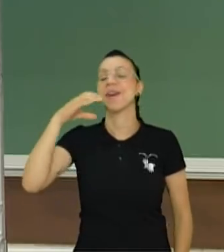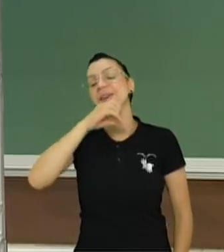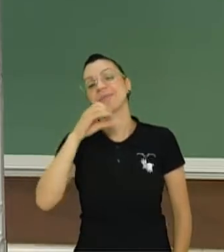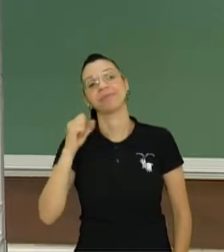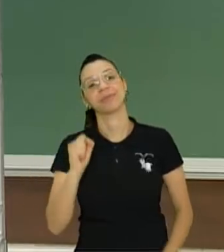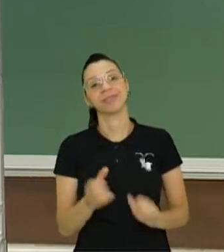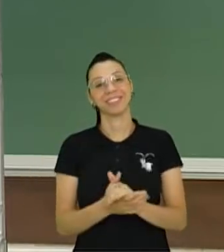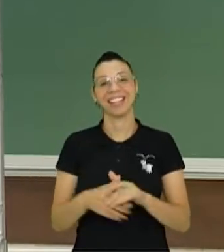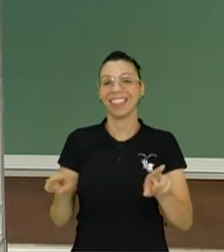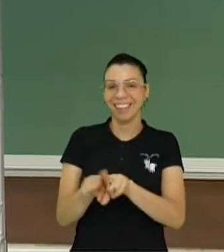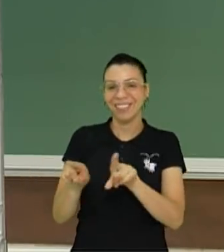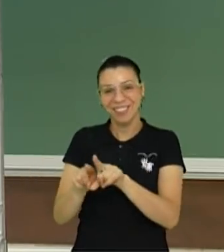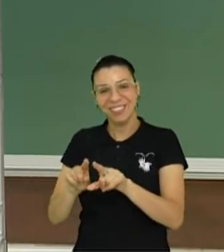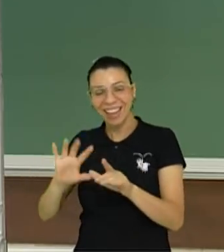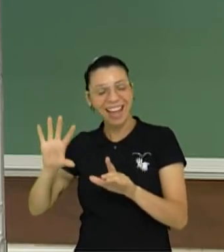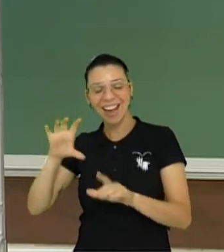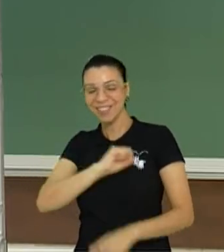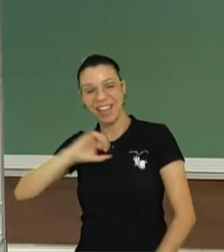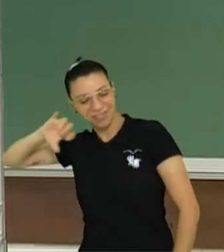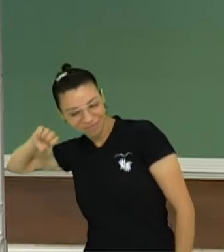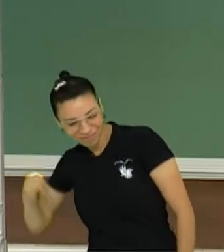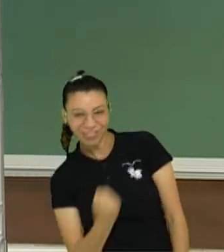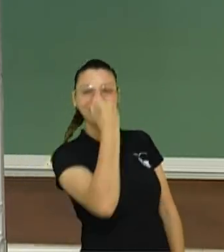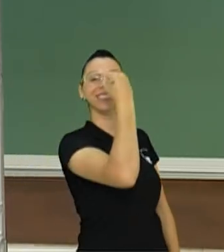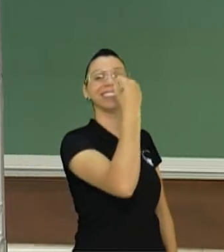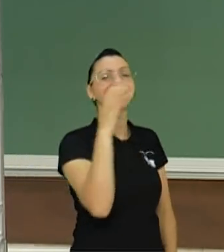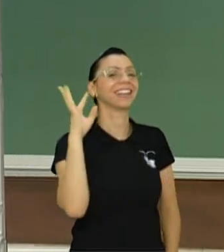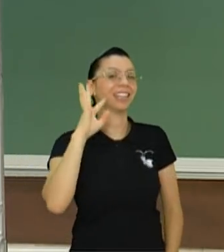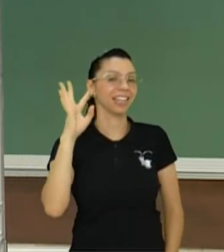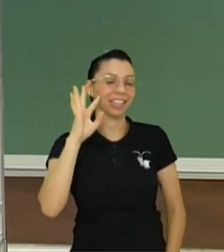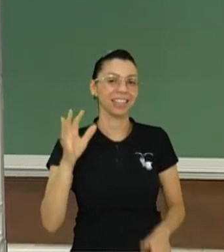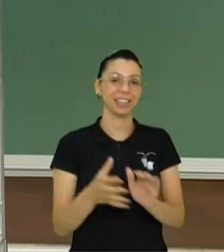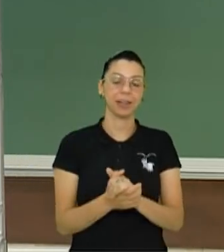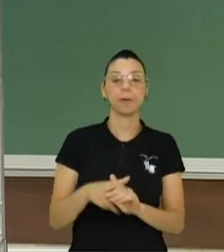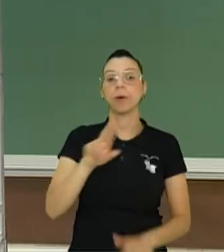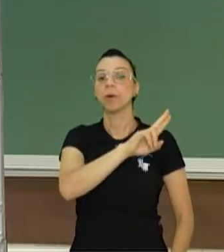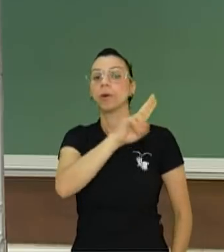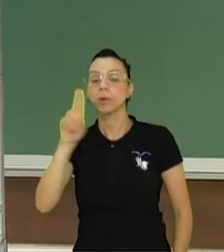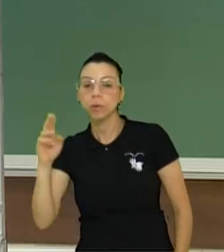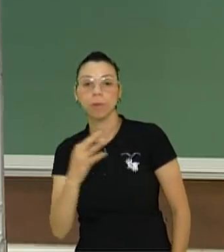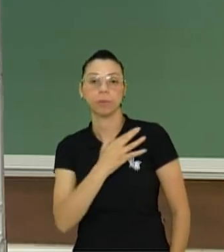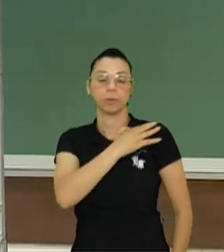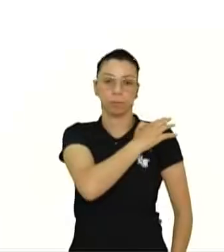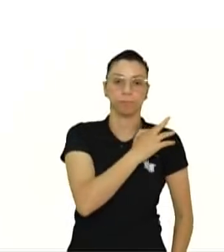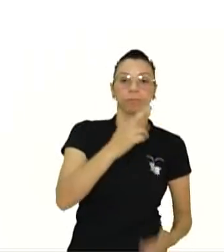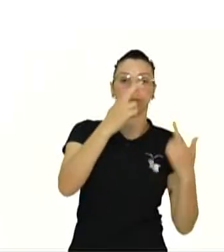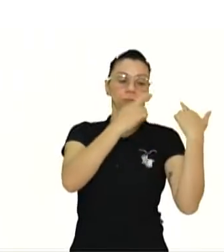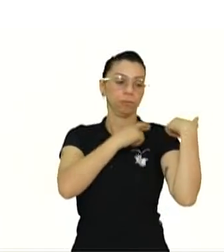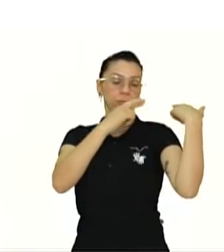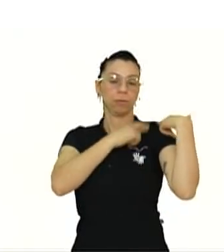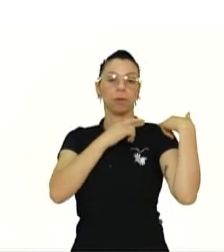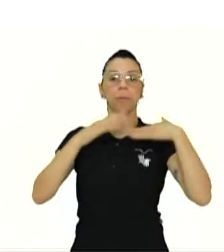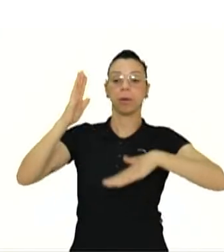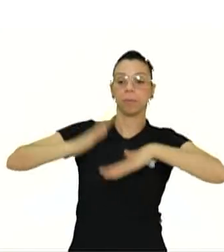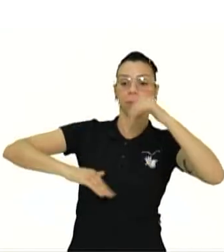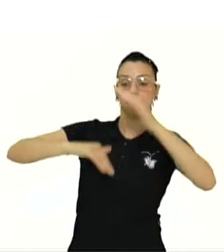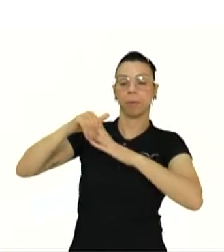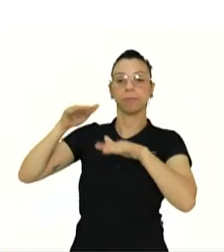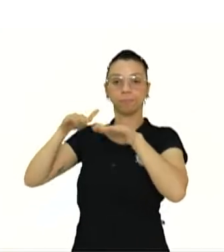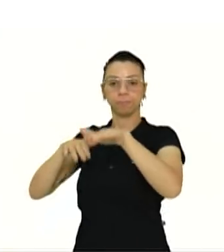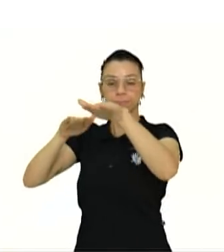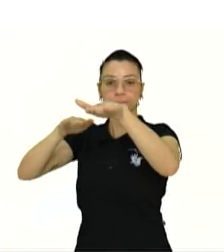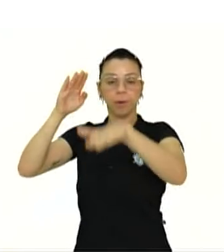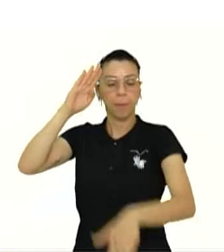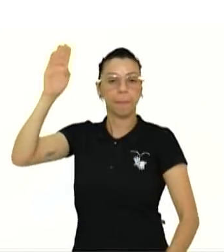da intérprete, o sinal dela, muito bacana. Vou fazer junto. Nome do general responsável pela profissionalização do exército romano